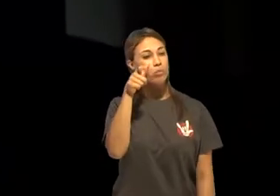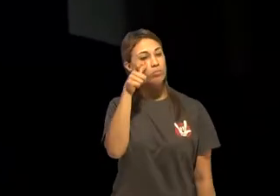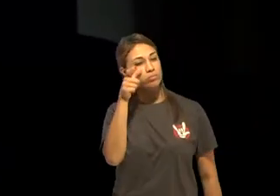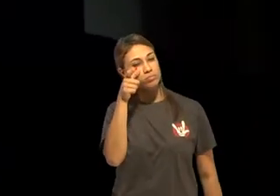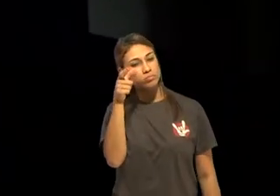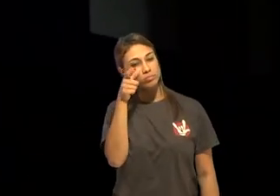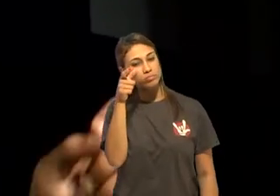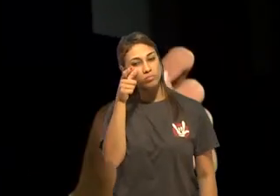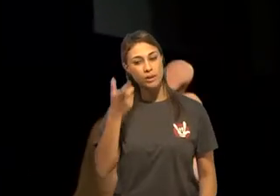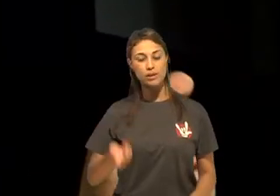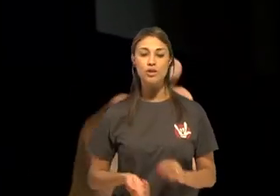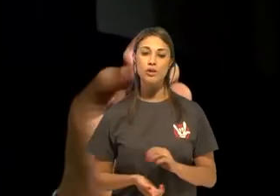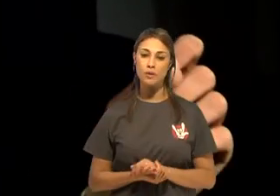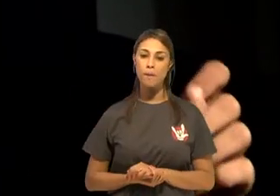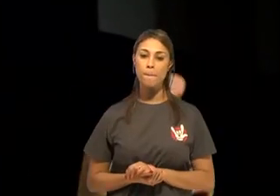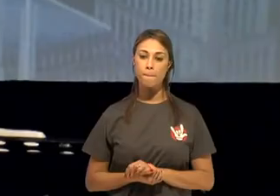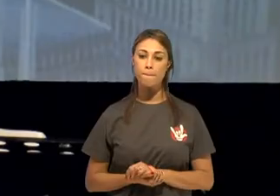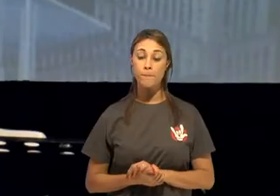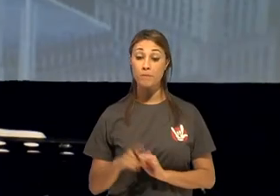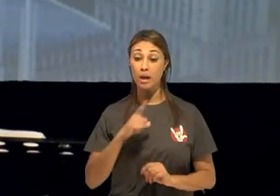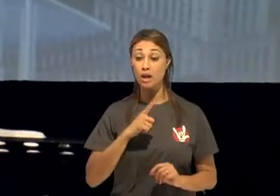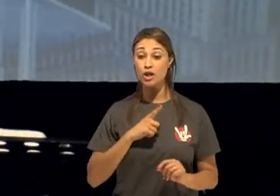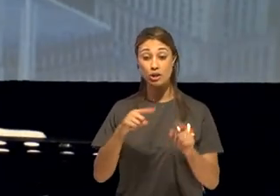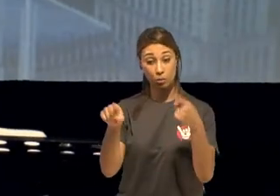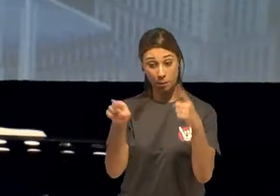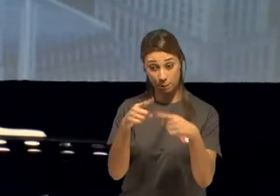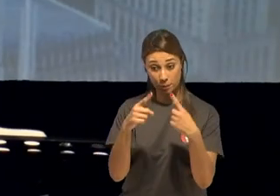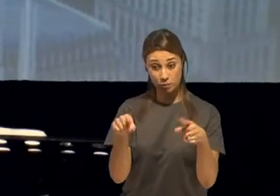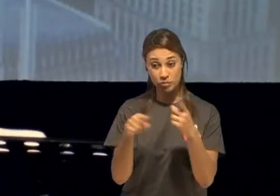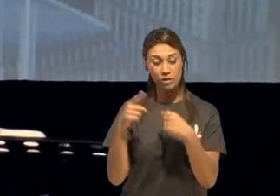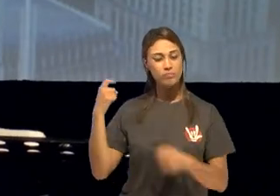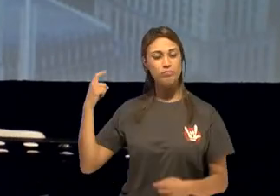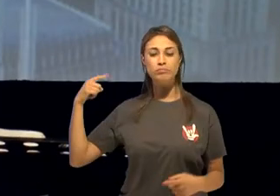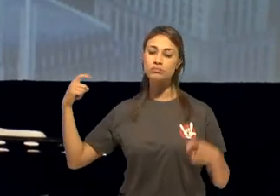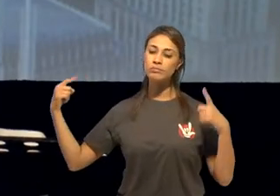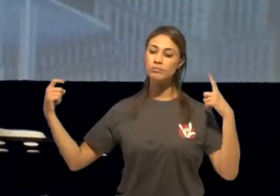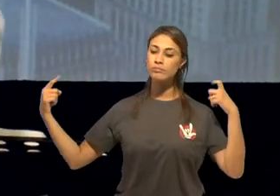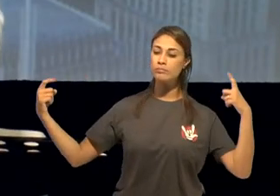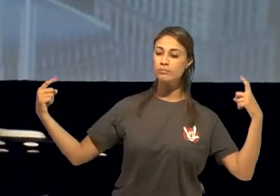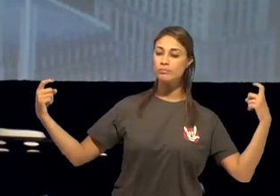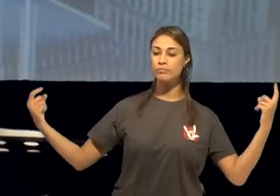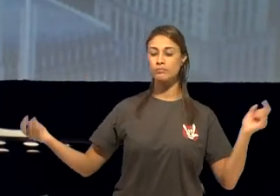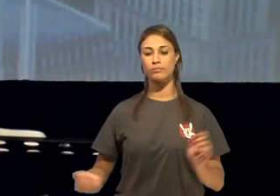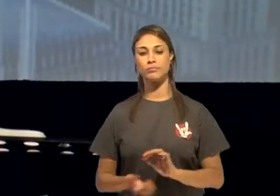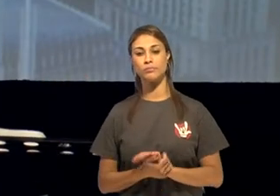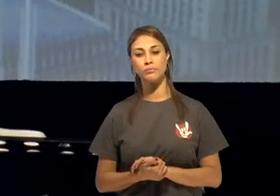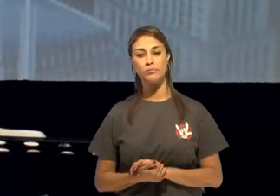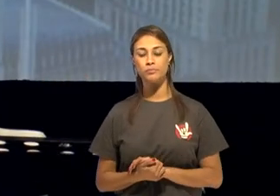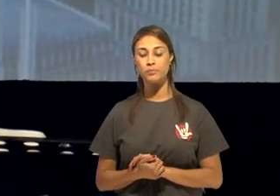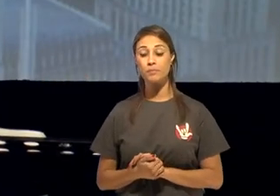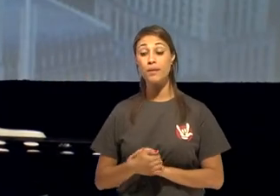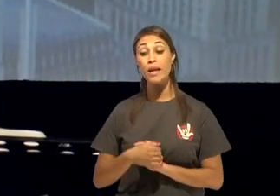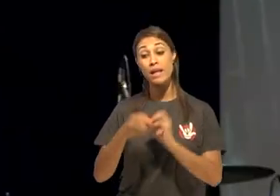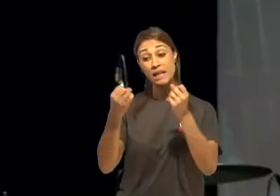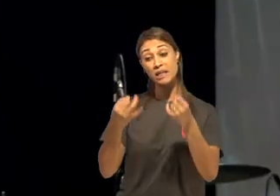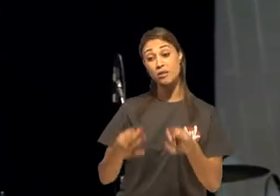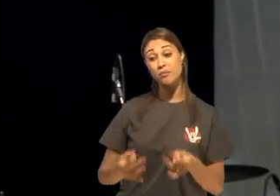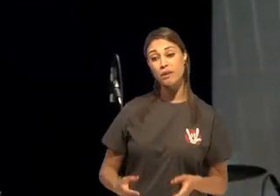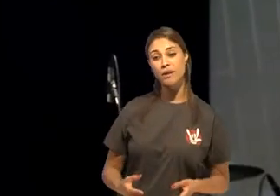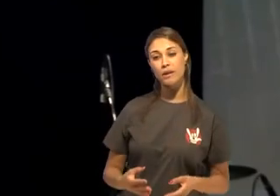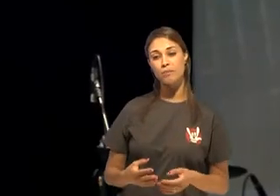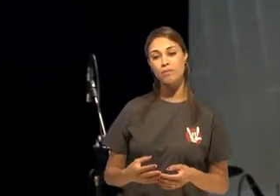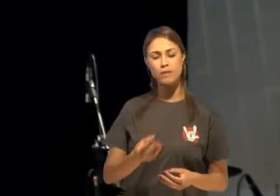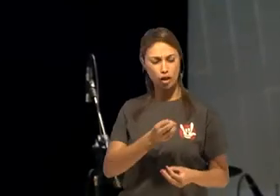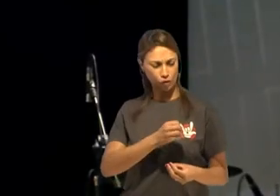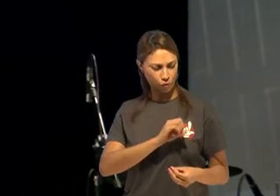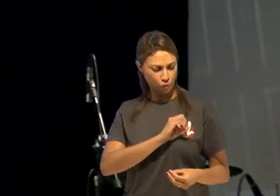2005. E eu vi aquela música Eu Te Busco. E aquela música fala com fogo em meu coração. Eu creio que aquela